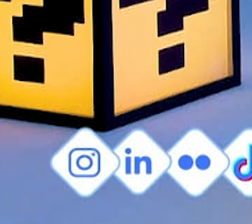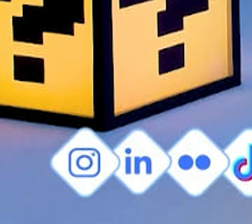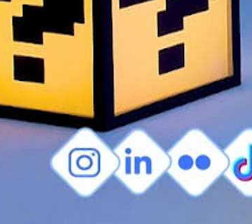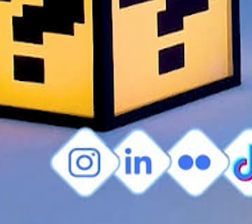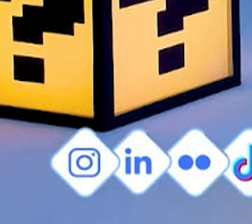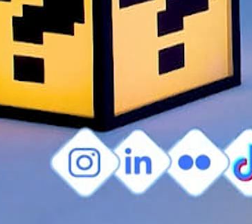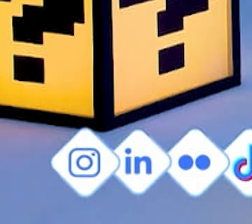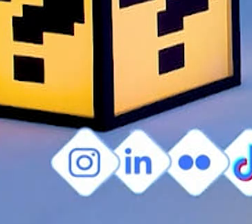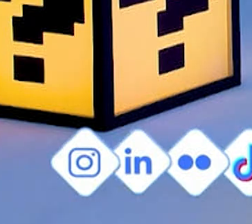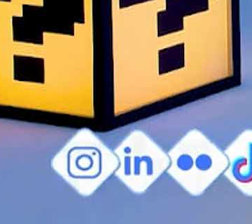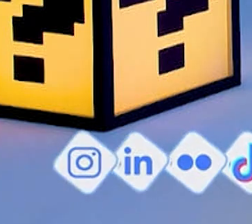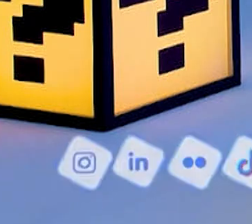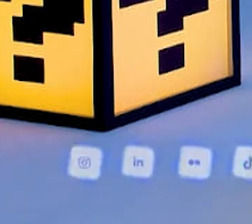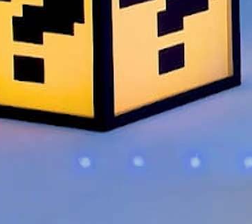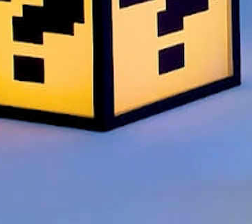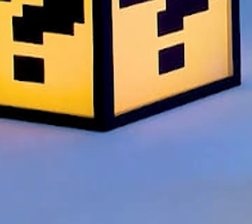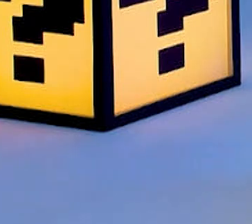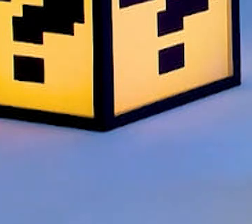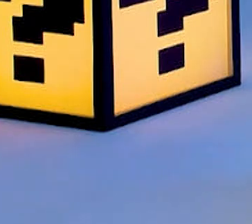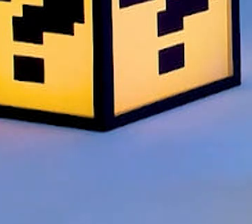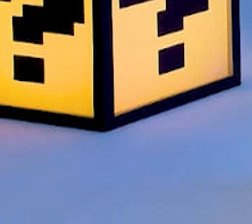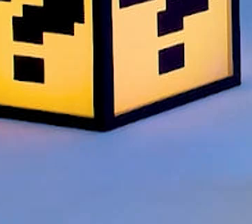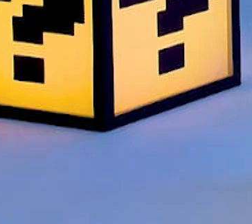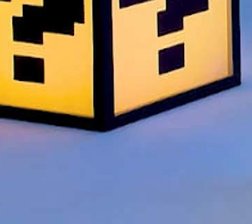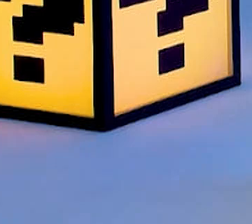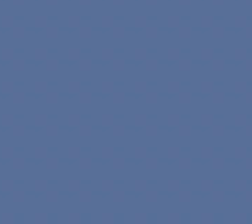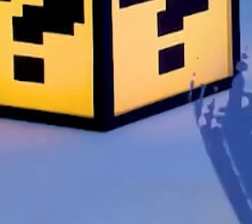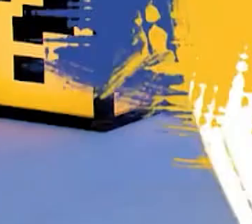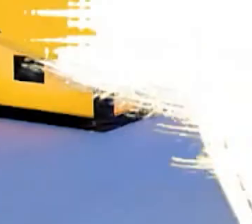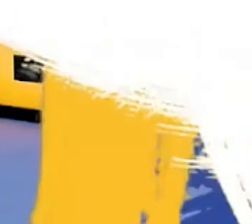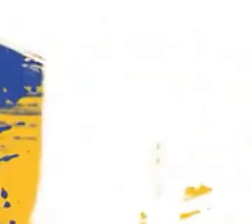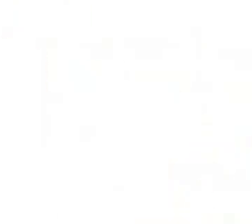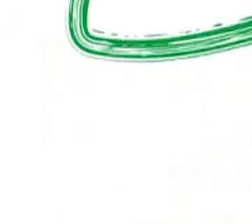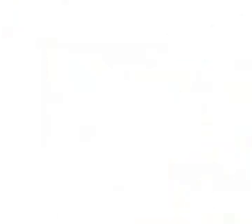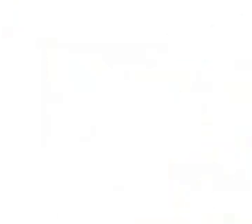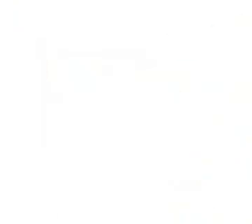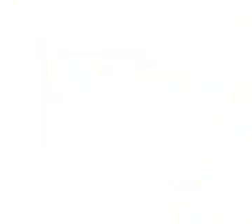eleições. Obrigada pela companhia e até a próxima!